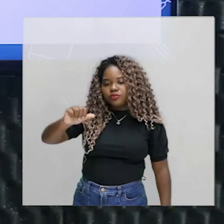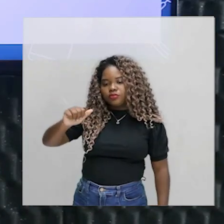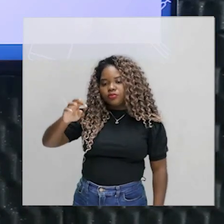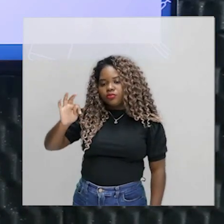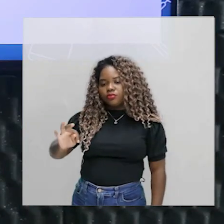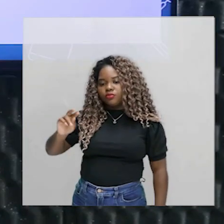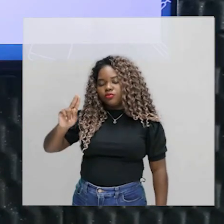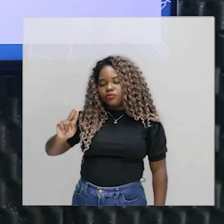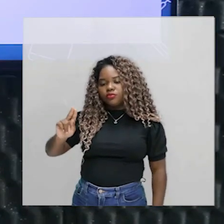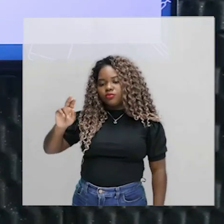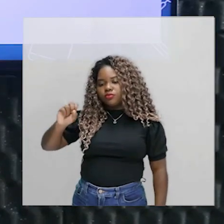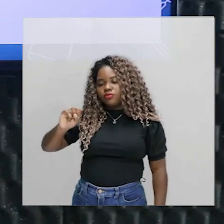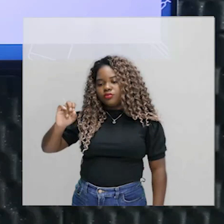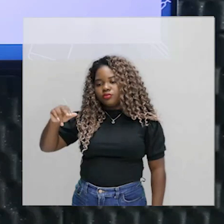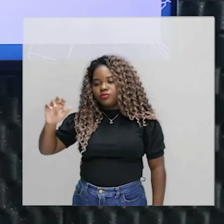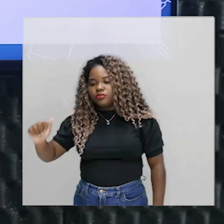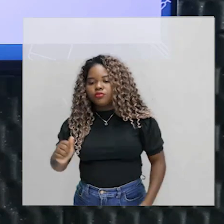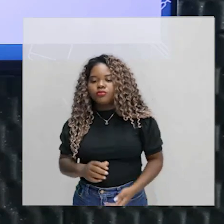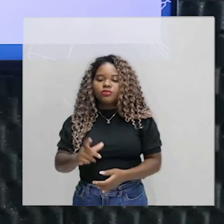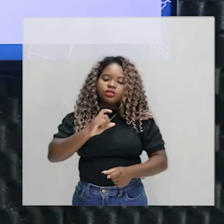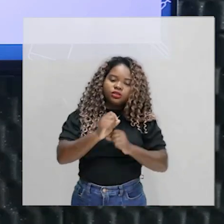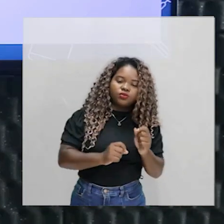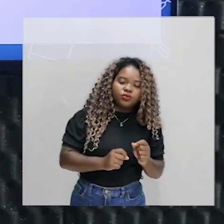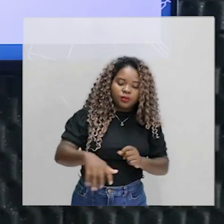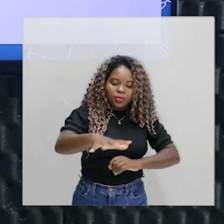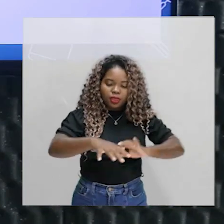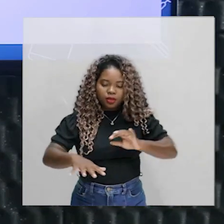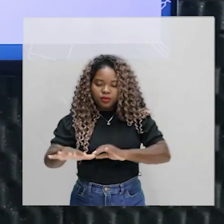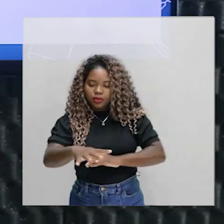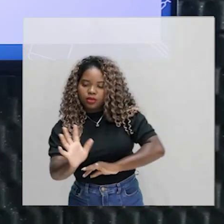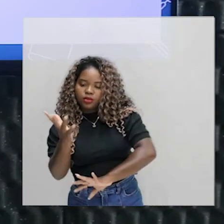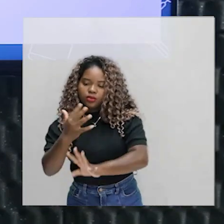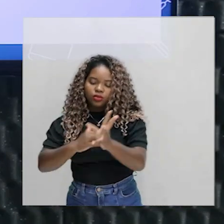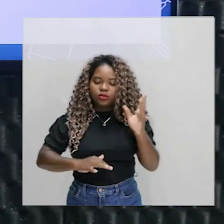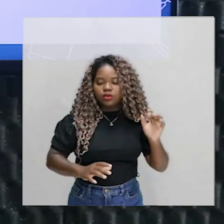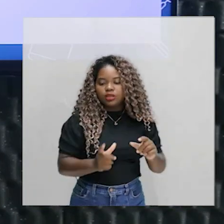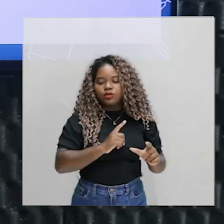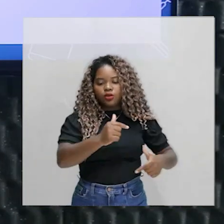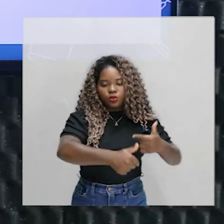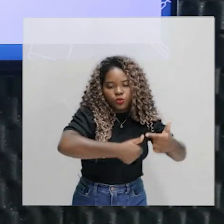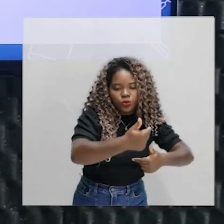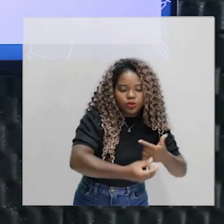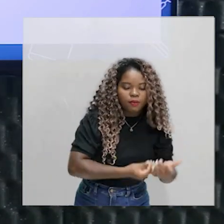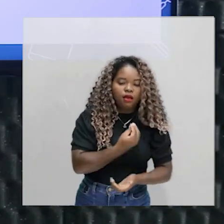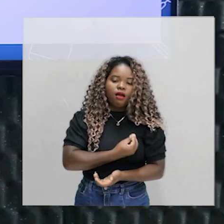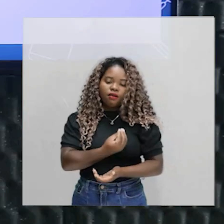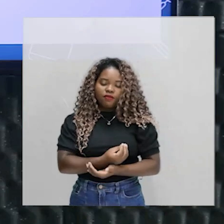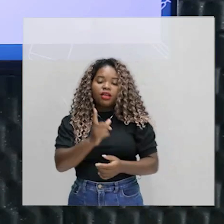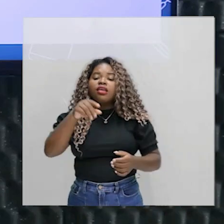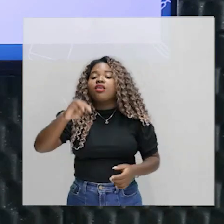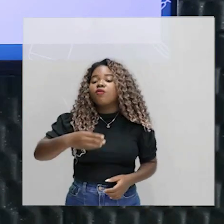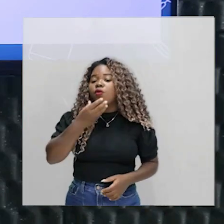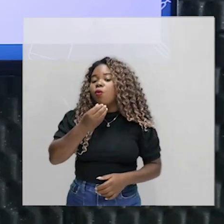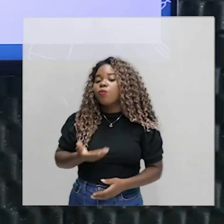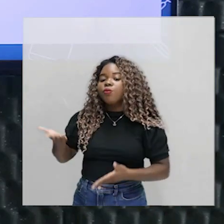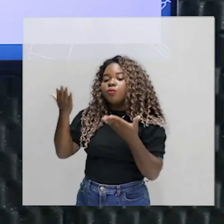a teoria que fala que existe na natureza uma chamada luta pela sobrevivência Quem foi Thomas